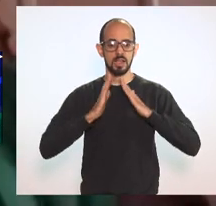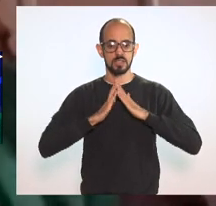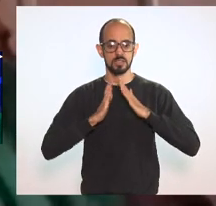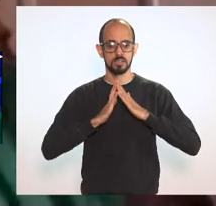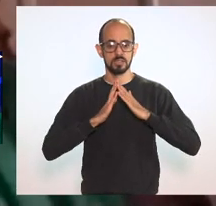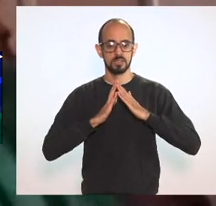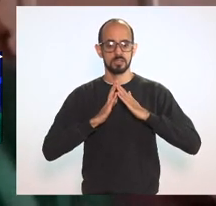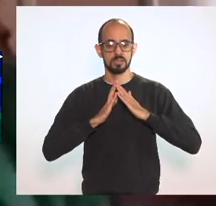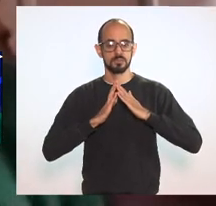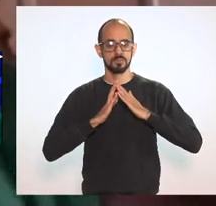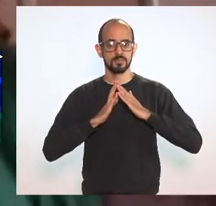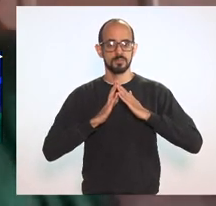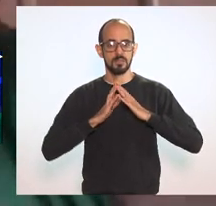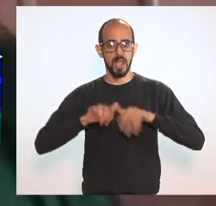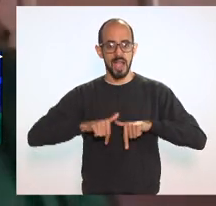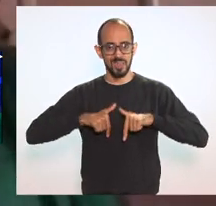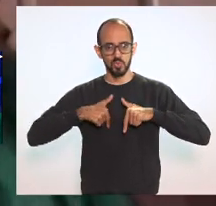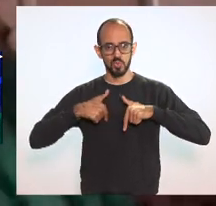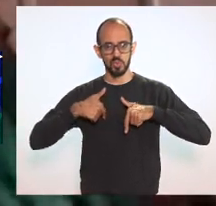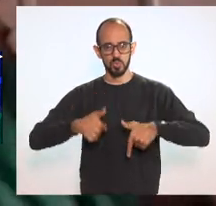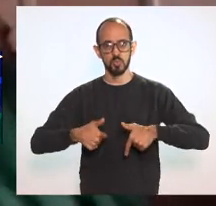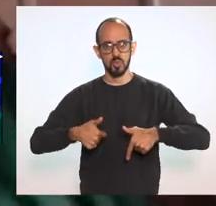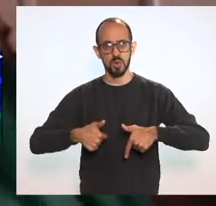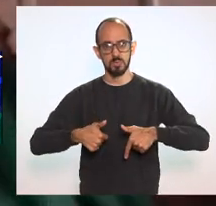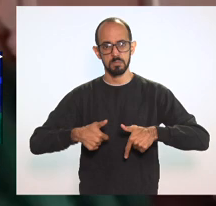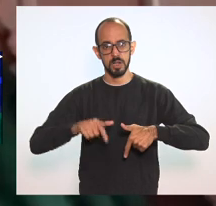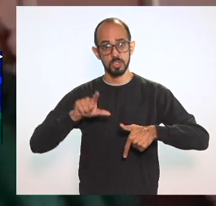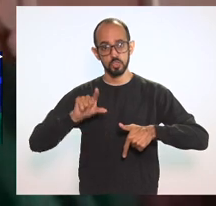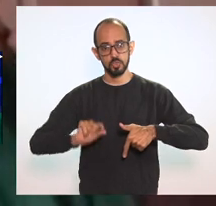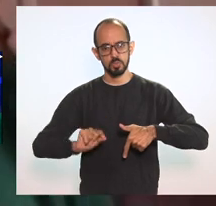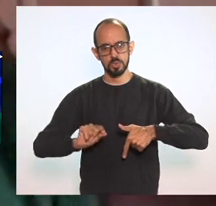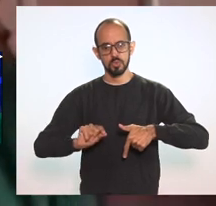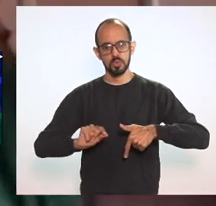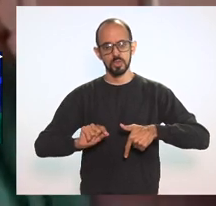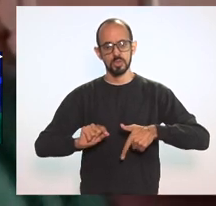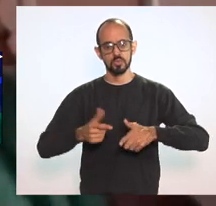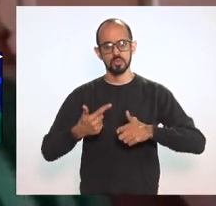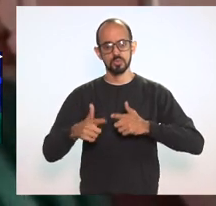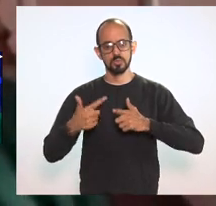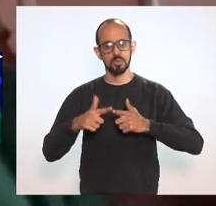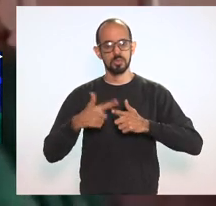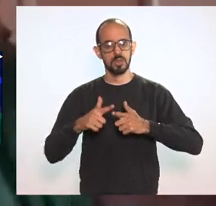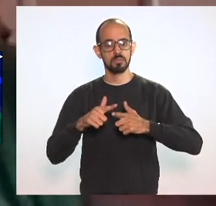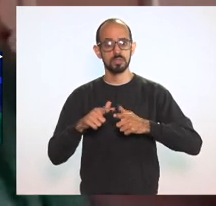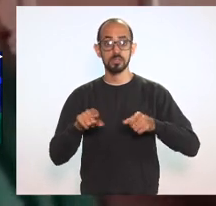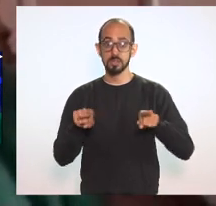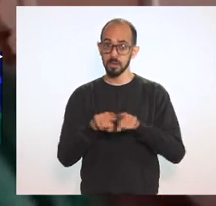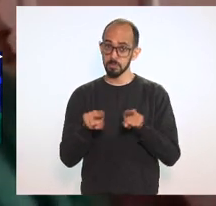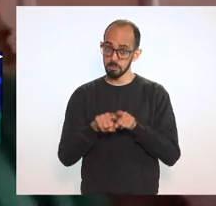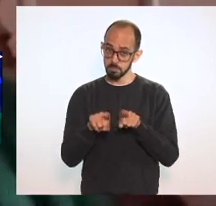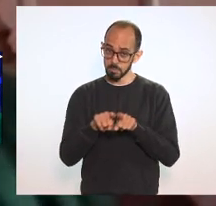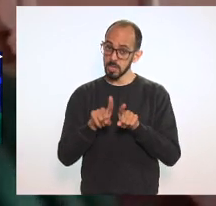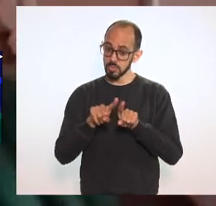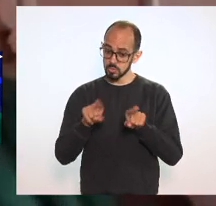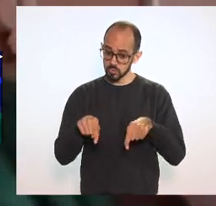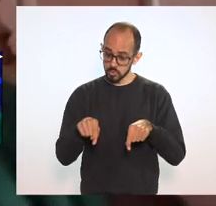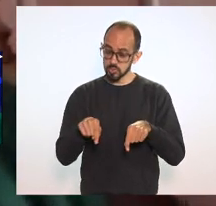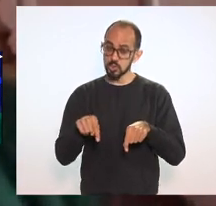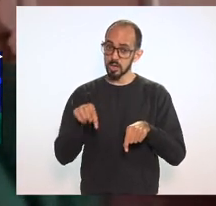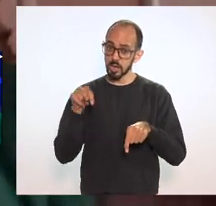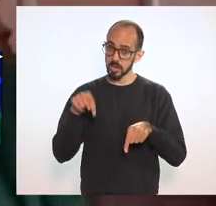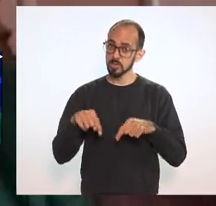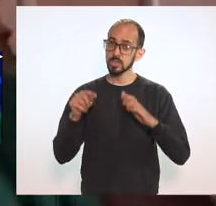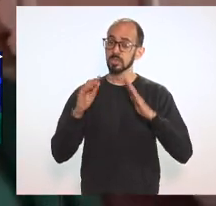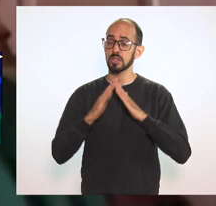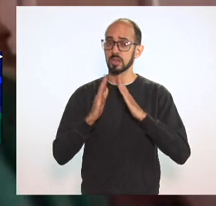atua para diminuir o impacto inclusive nos seus próprios funcionários servidores e servidores e seus legisladores e